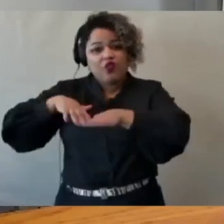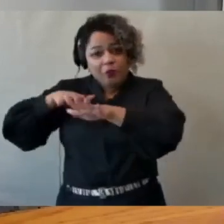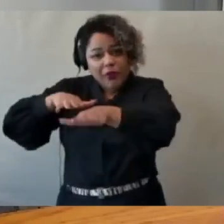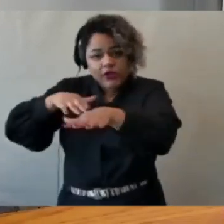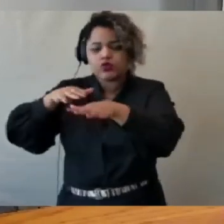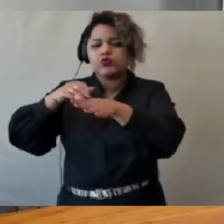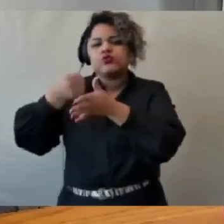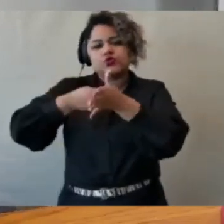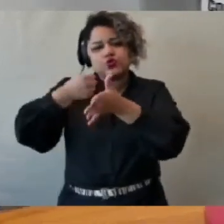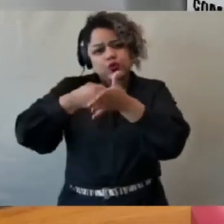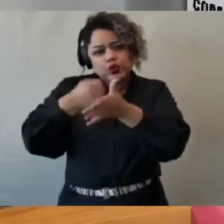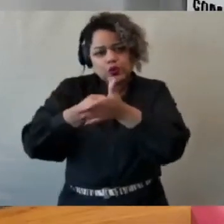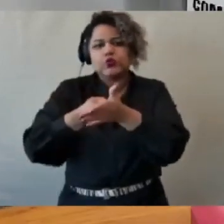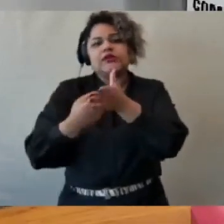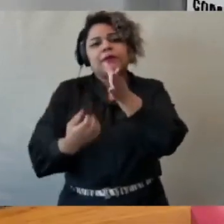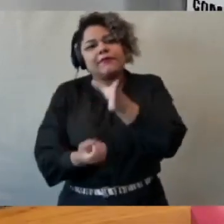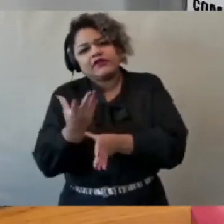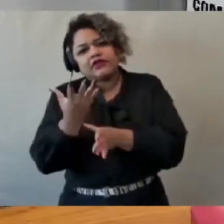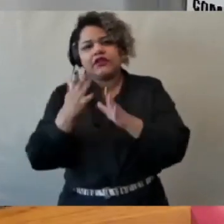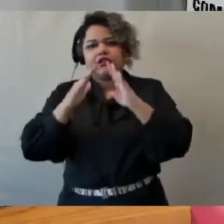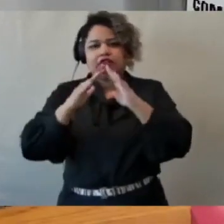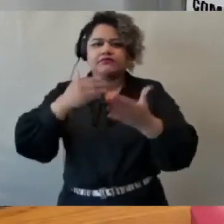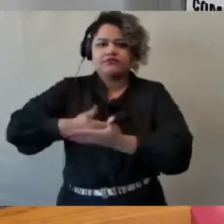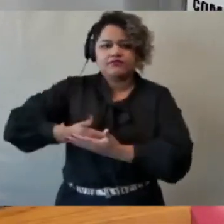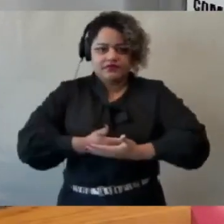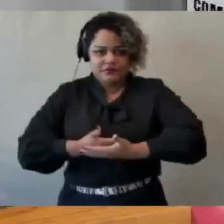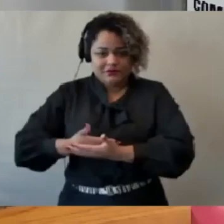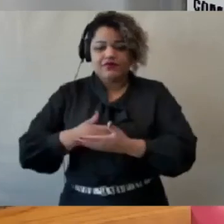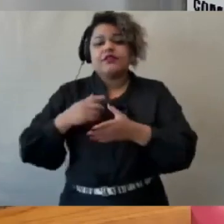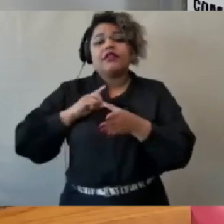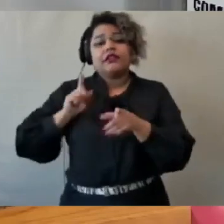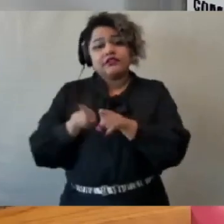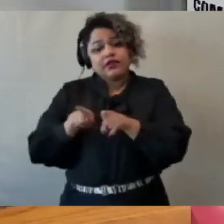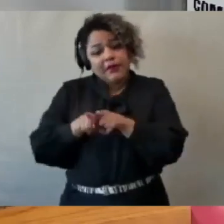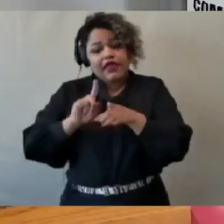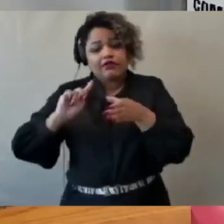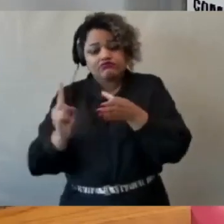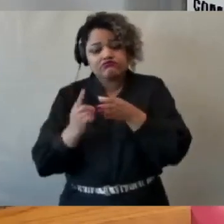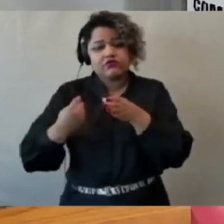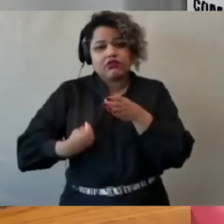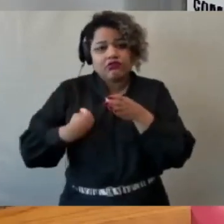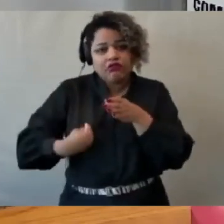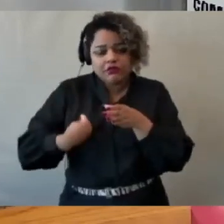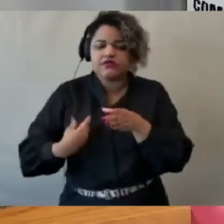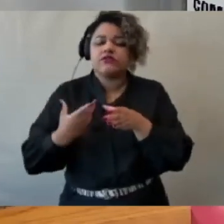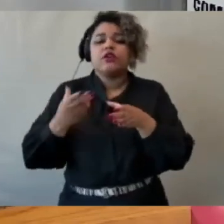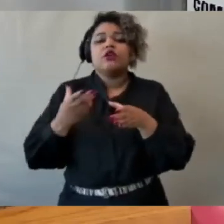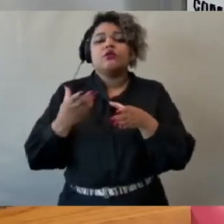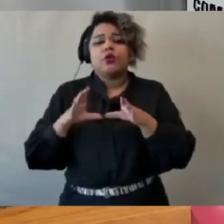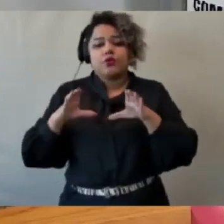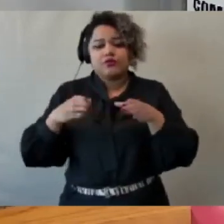também da Coman, que é a Comissão Nacional de Assuntos Municipais.